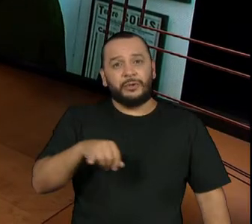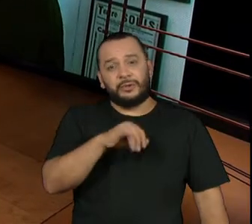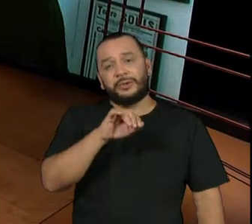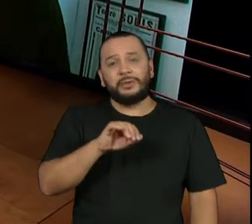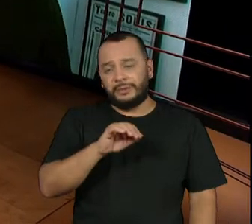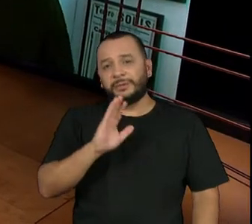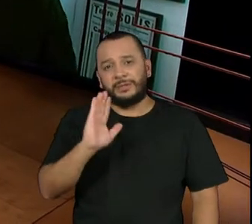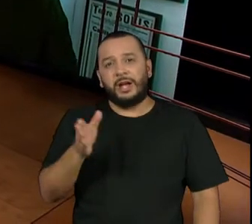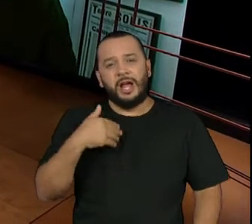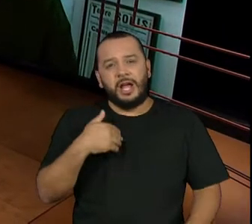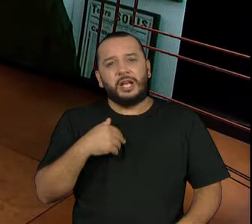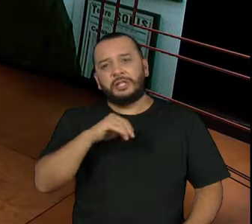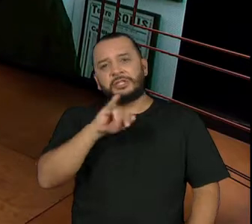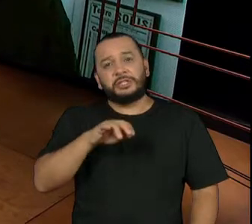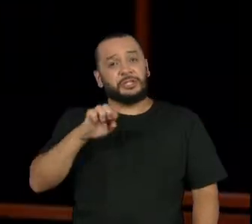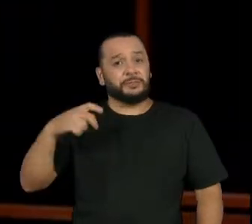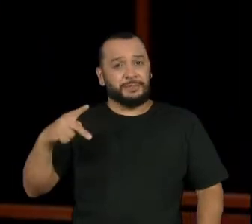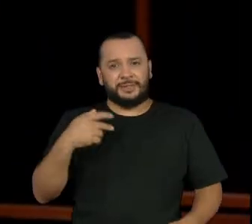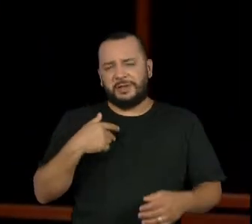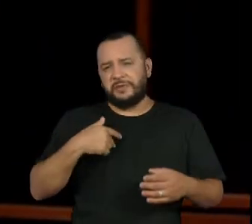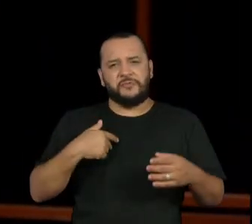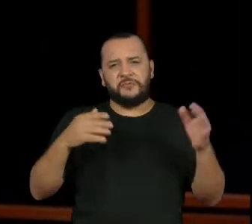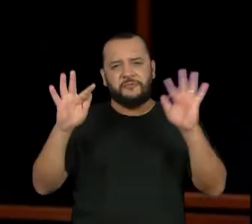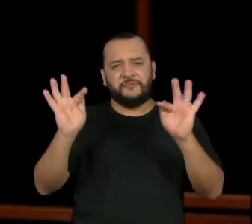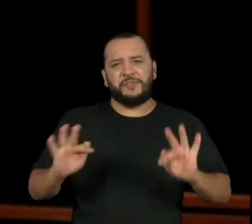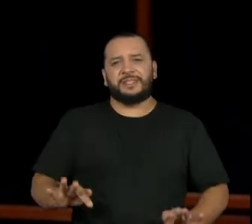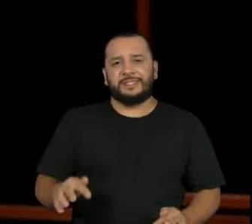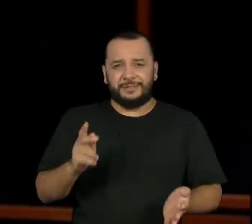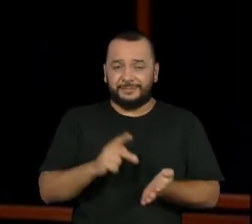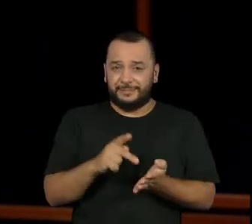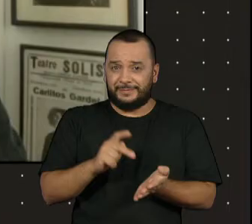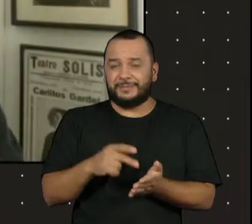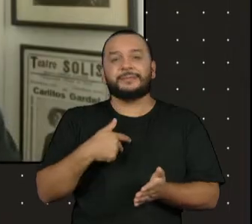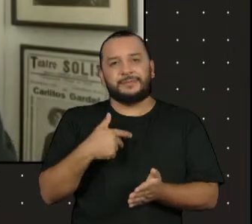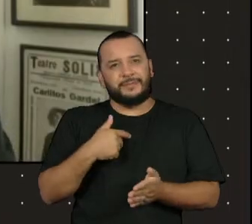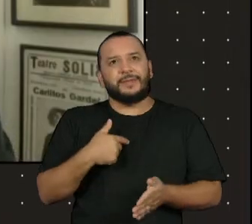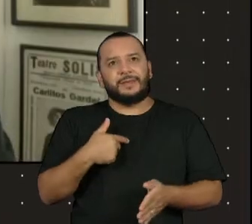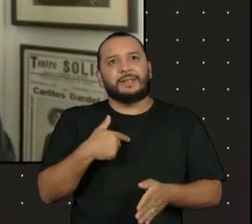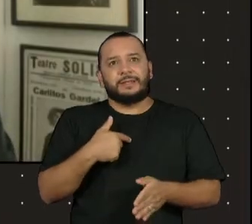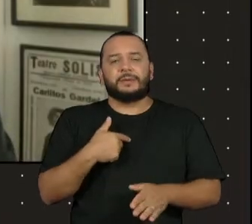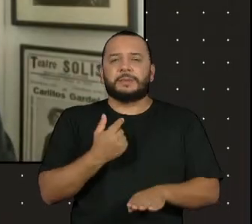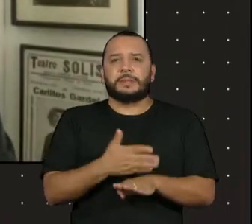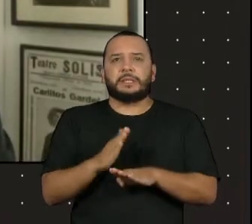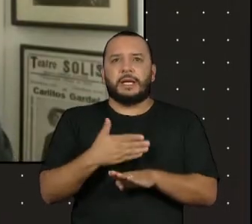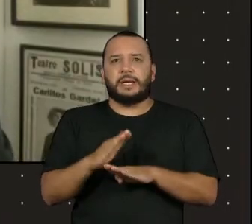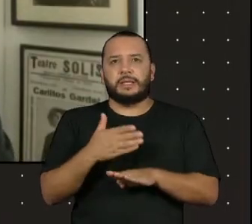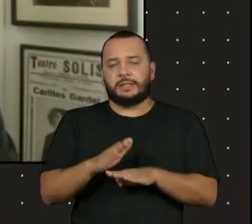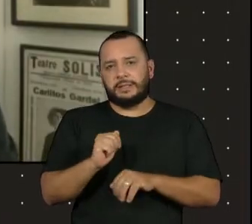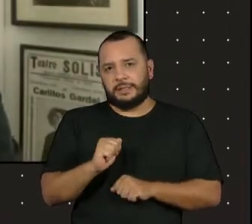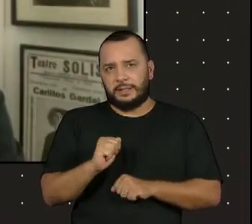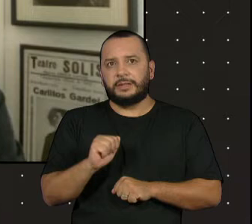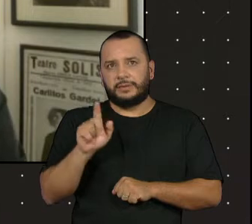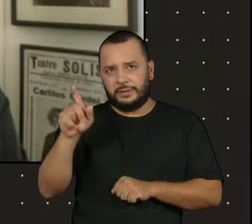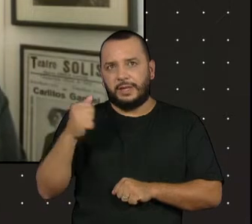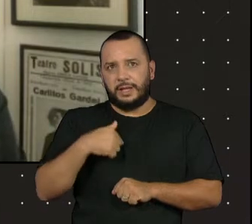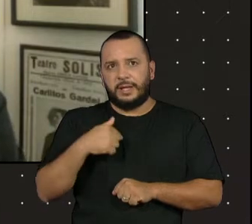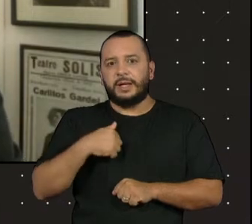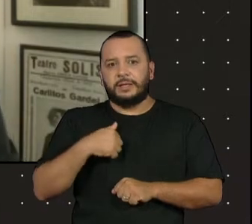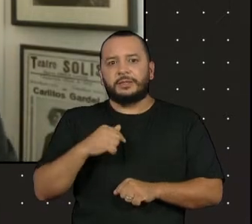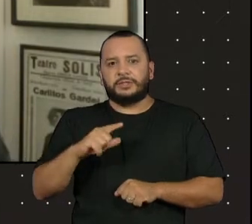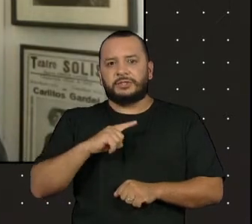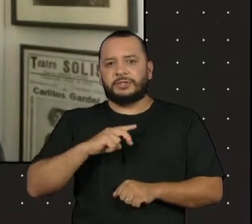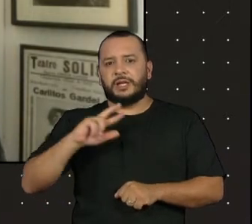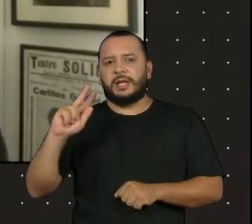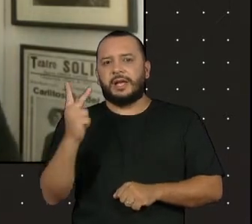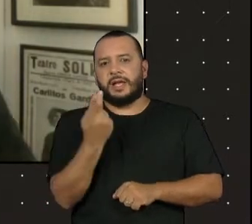Jeep, e estava felicíssimo, ensaiando, era uma produção, Hélio Eschenbauer, o